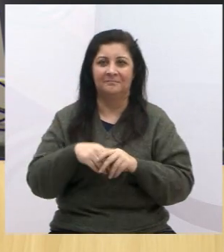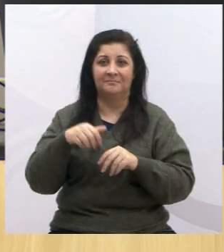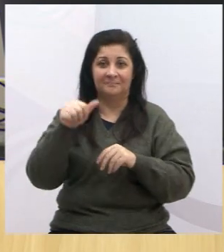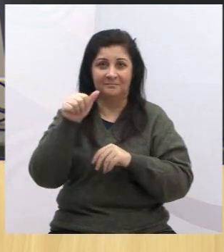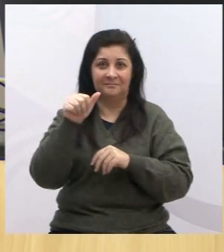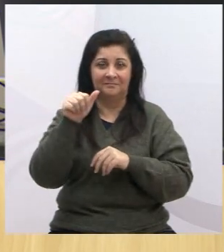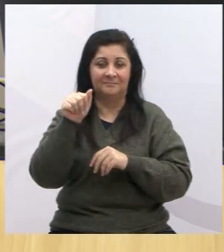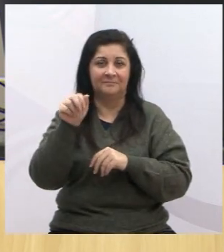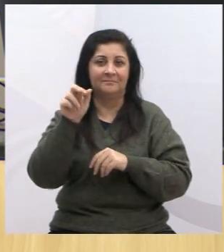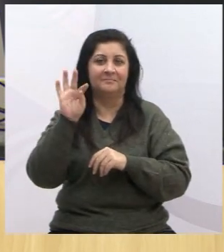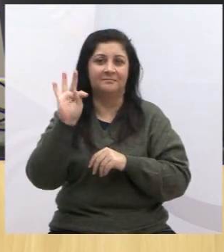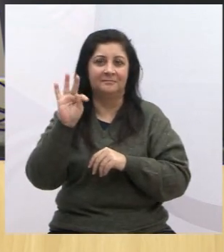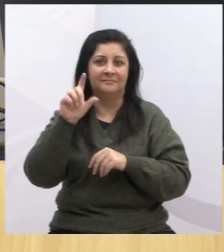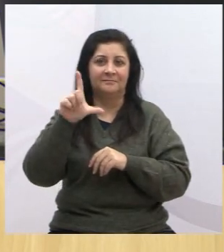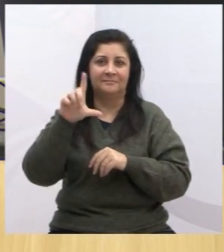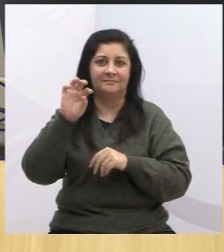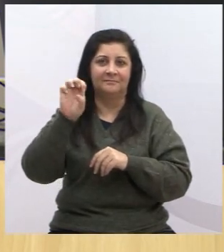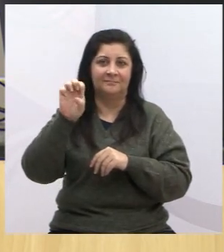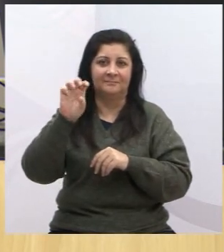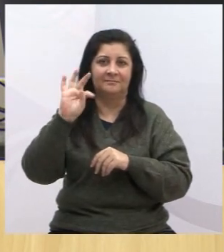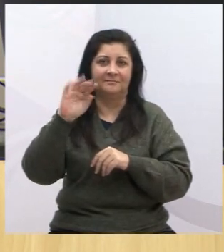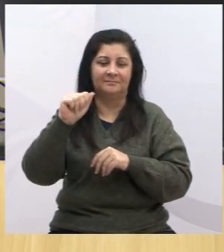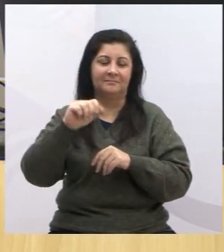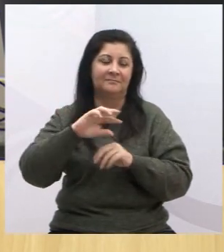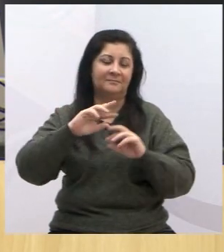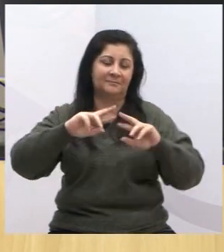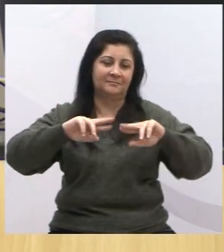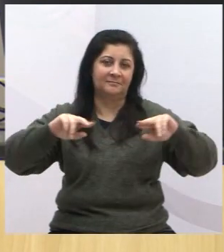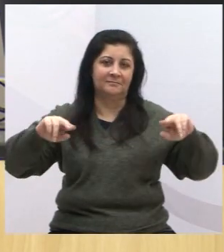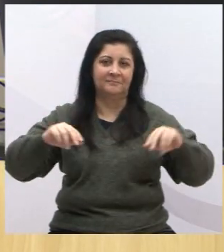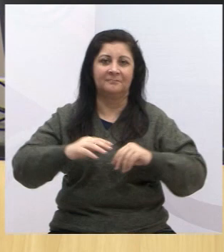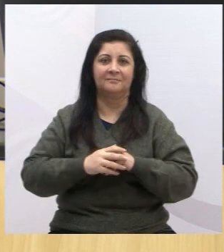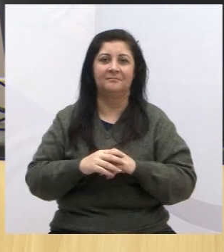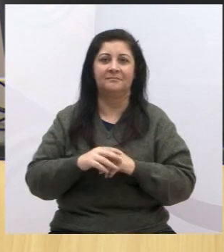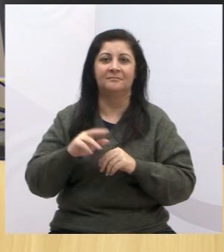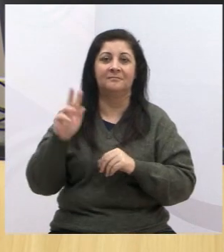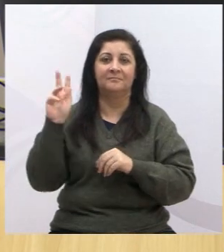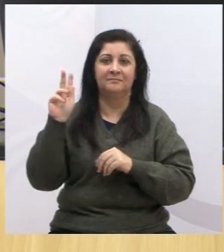comissão técnica. Vereador Hernani Barreto.